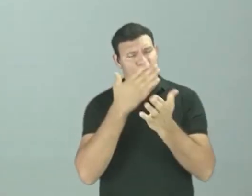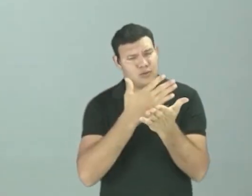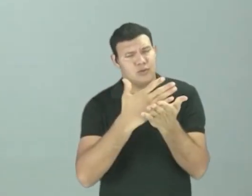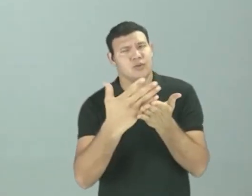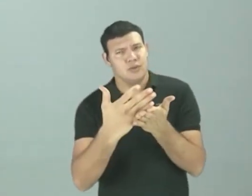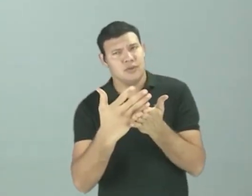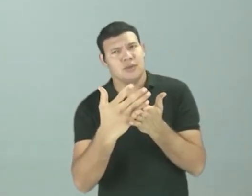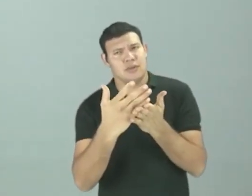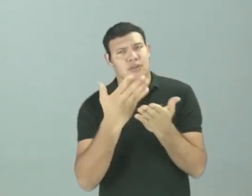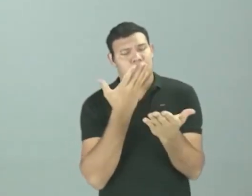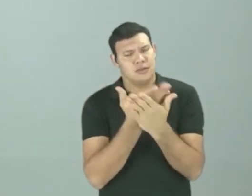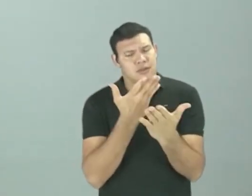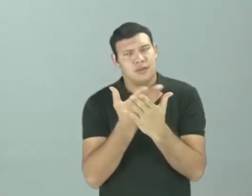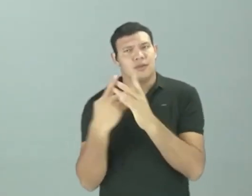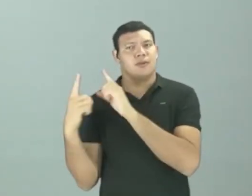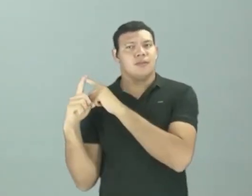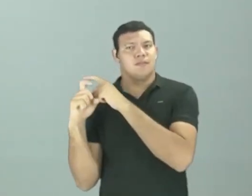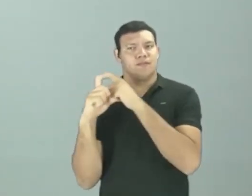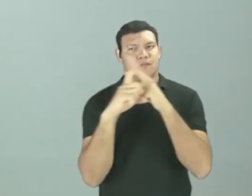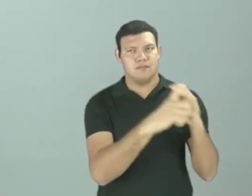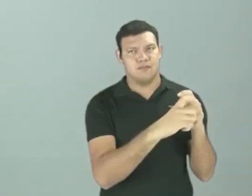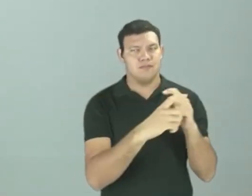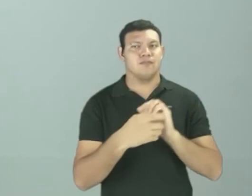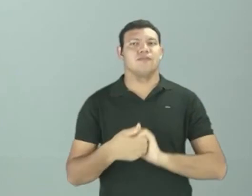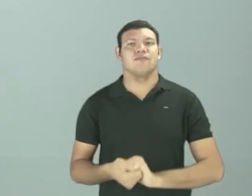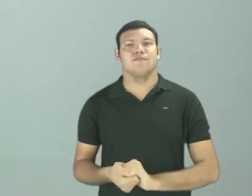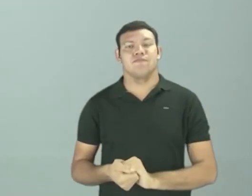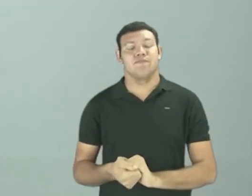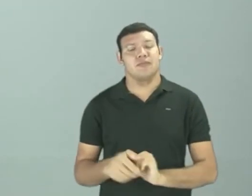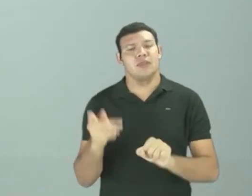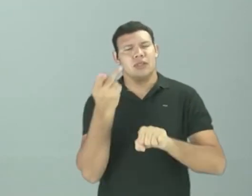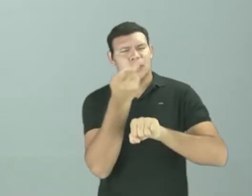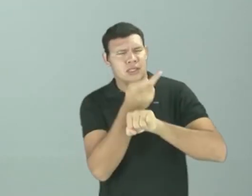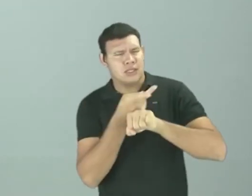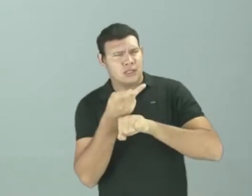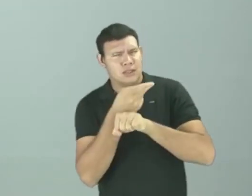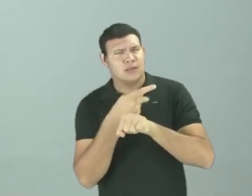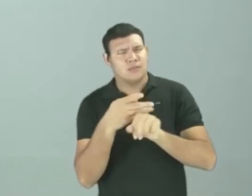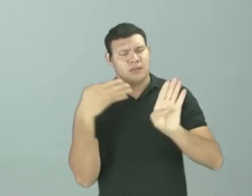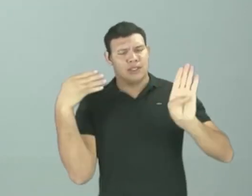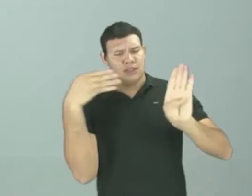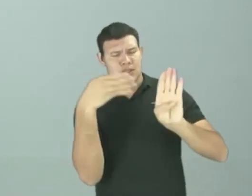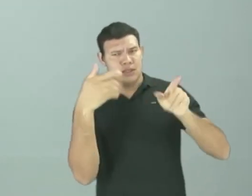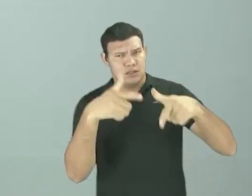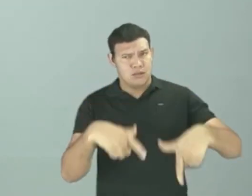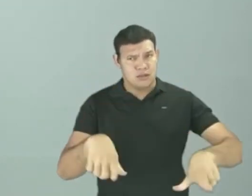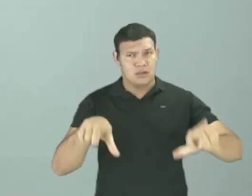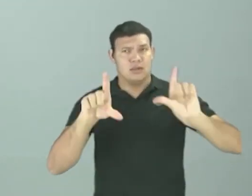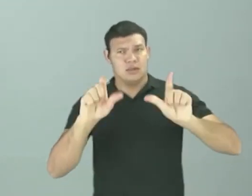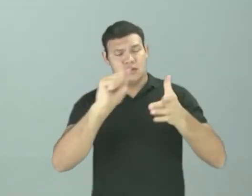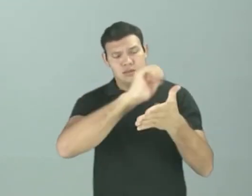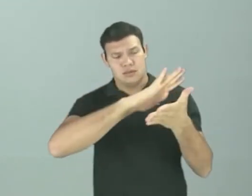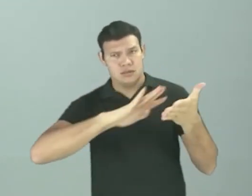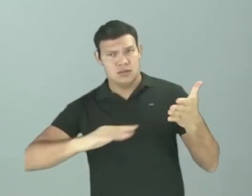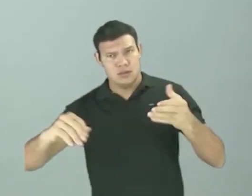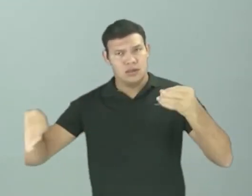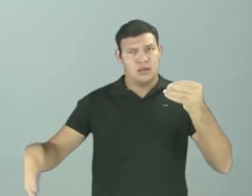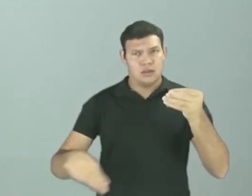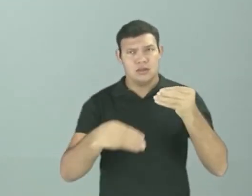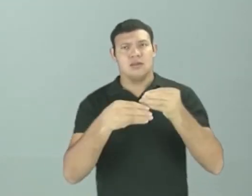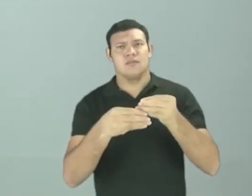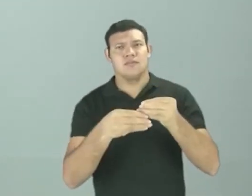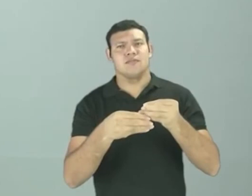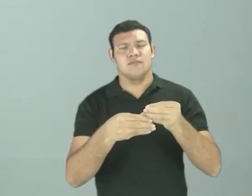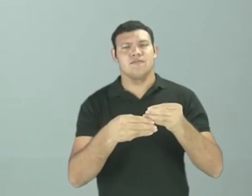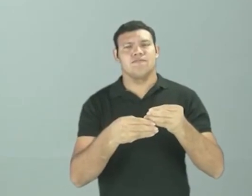inicial do estudo de polinômio, né? Procurem lá na plataforma Eduque as atividades complementares